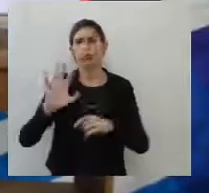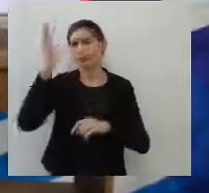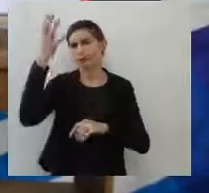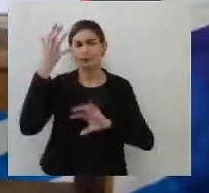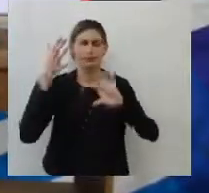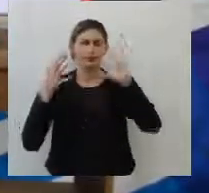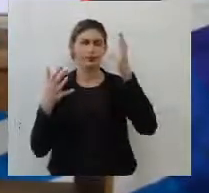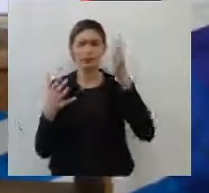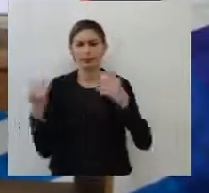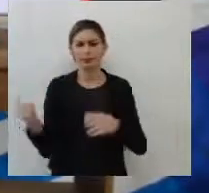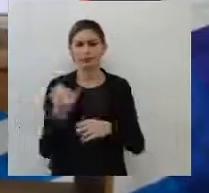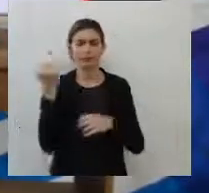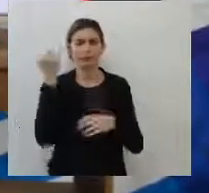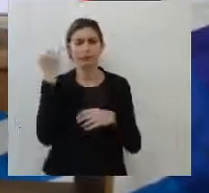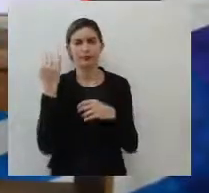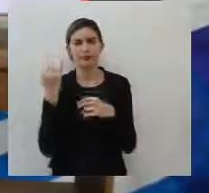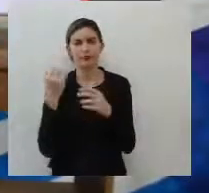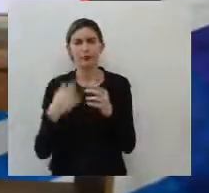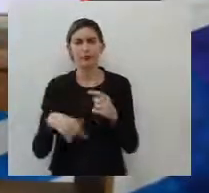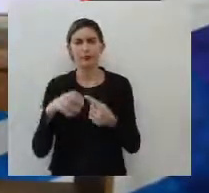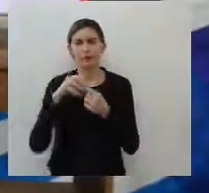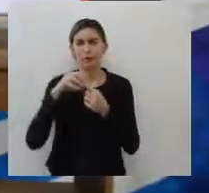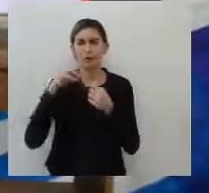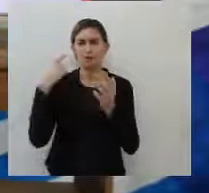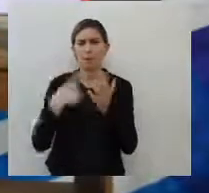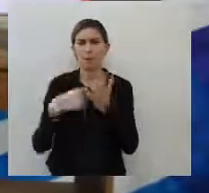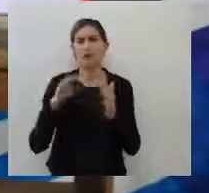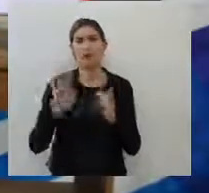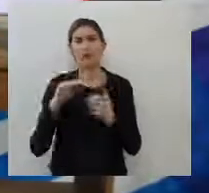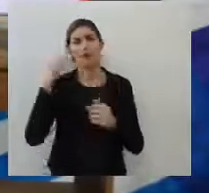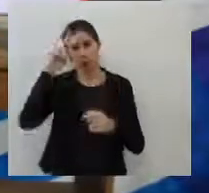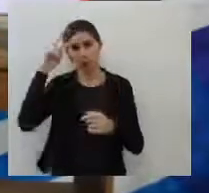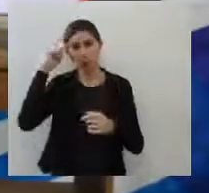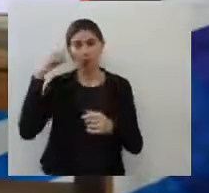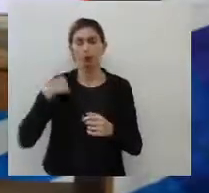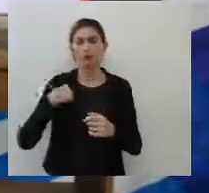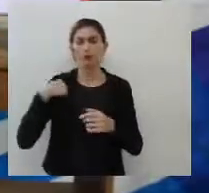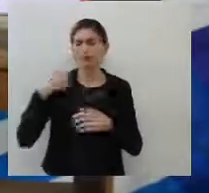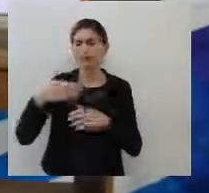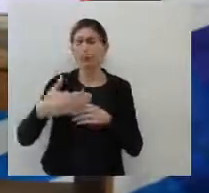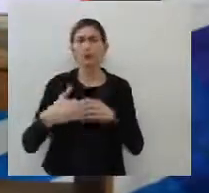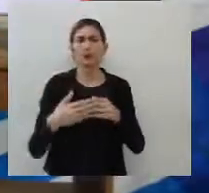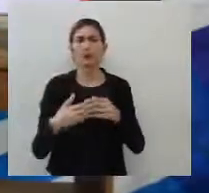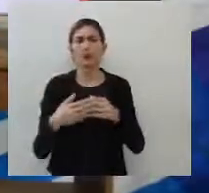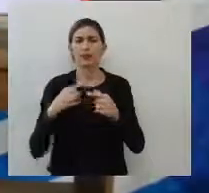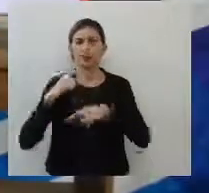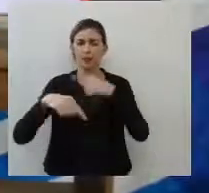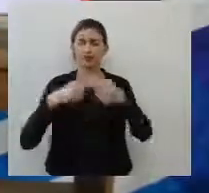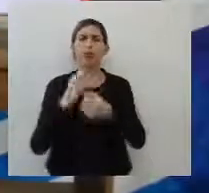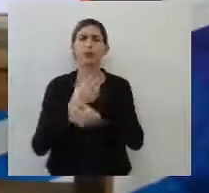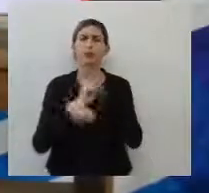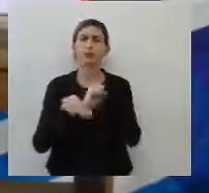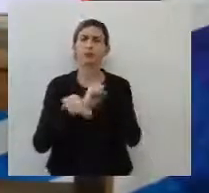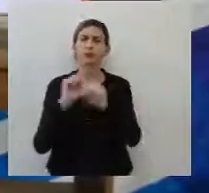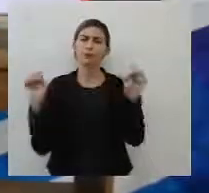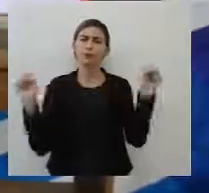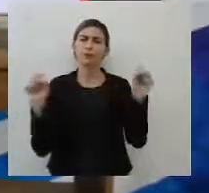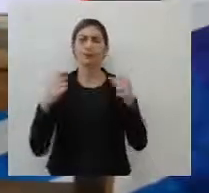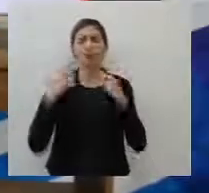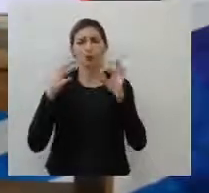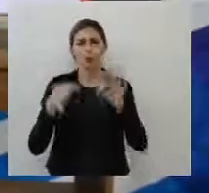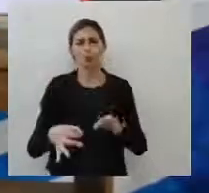acontecimentos importantes. Um dos marcos históricos que podem ser considerados desdobramento pós-abolição foi justamente